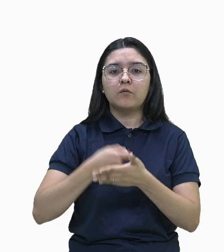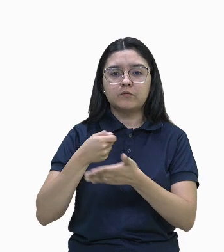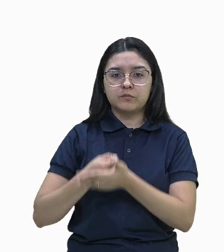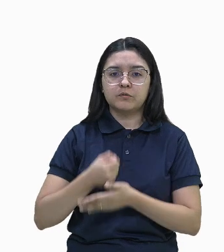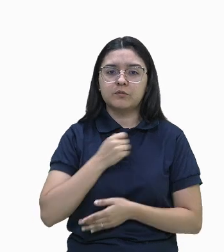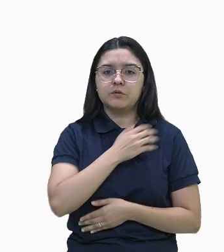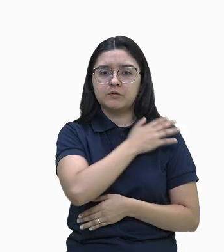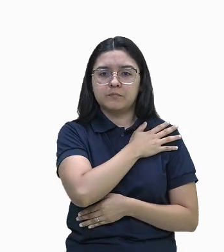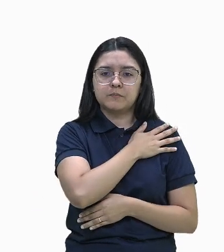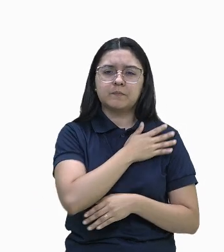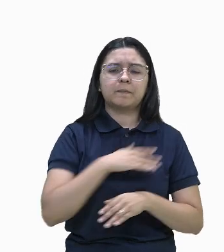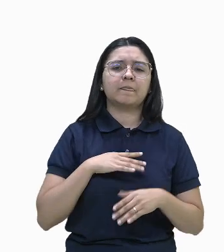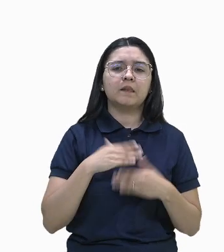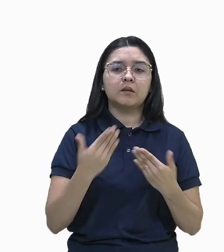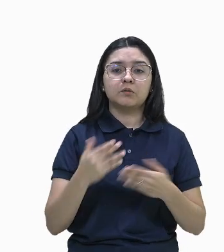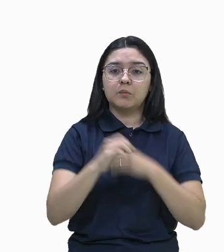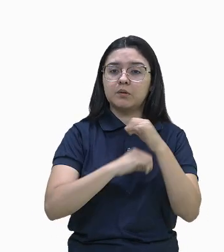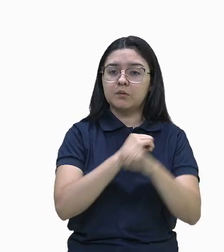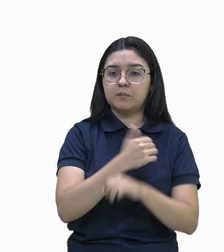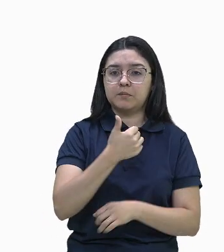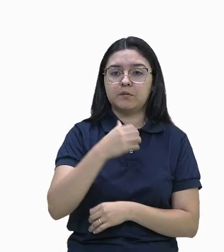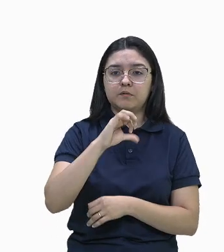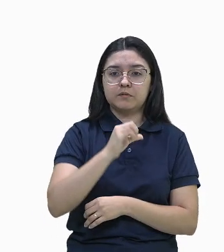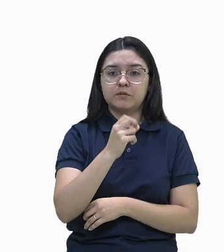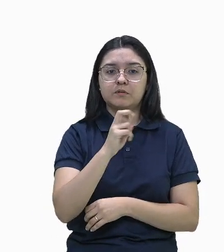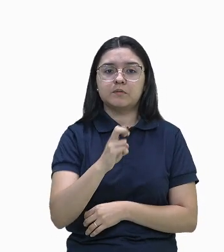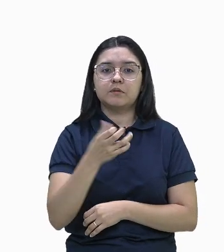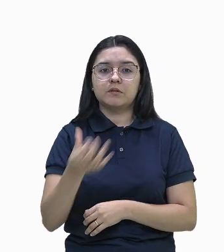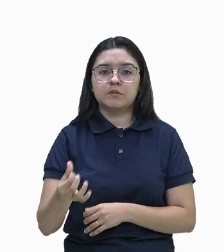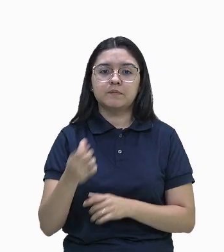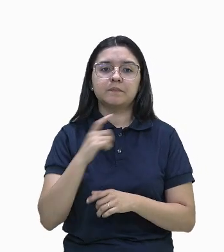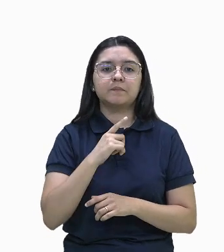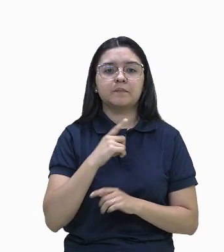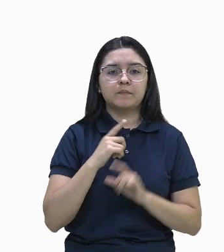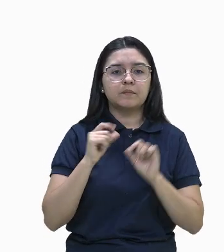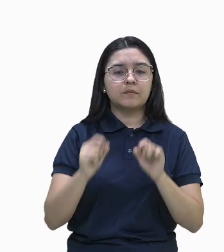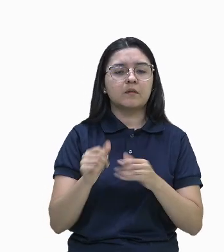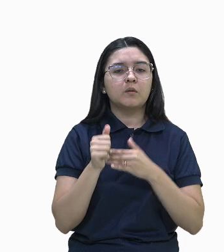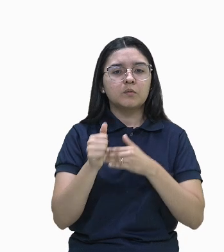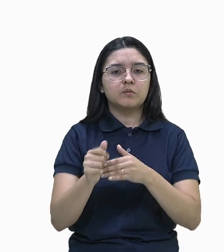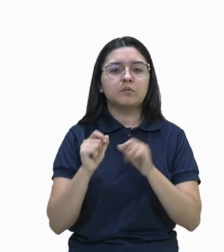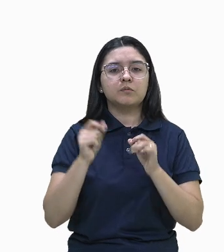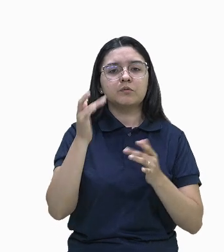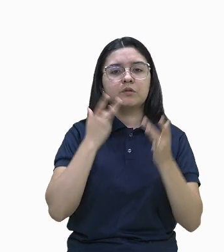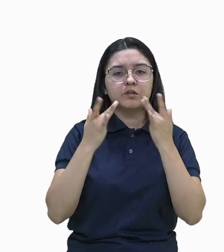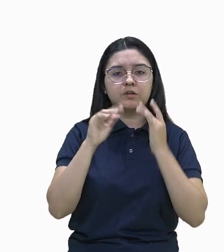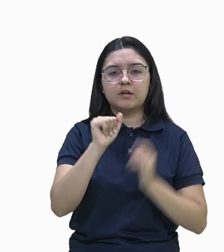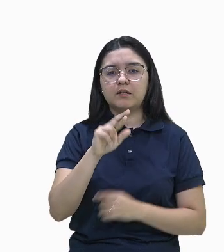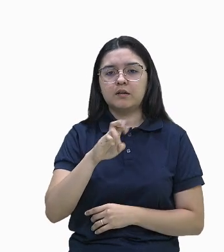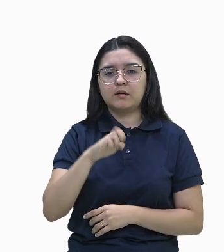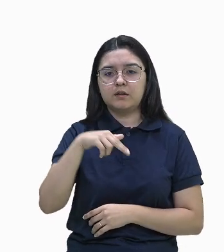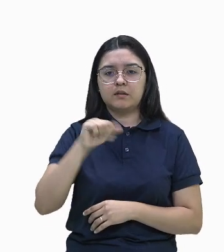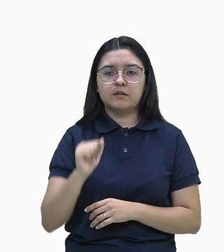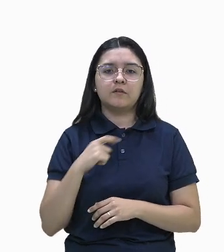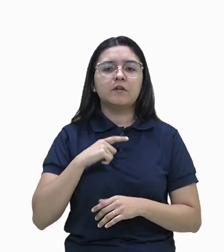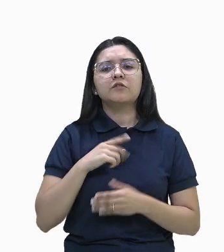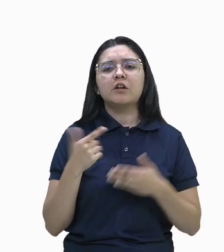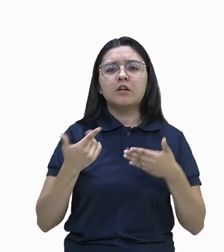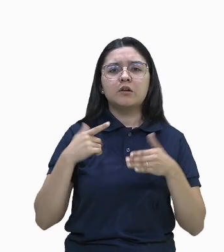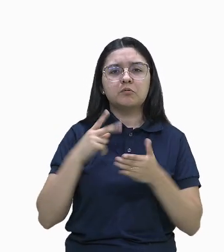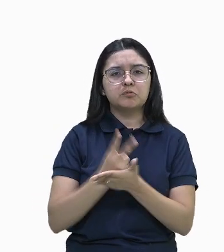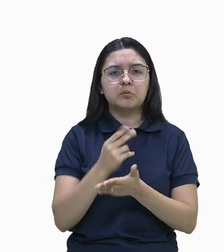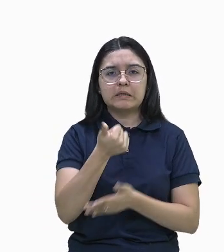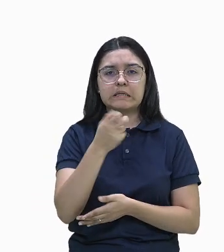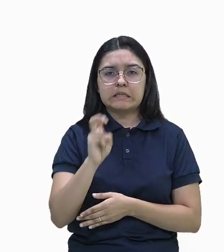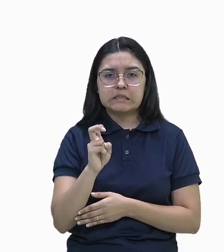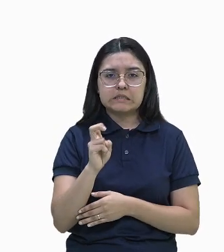desde 1956, ele dirigia o Teatro de Arena, onde permaneceu por 15 anos consecutivos.